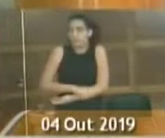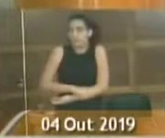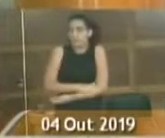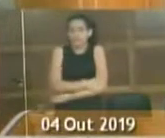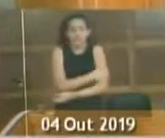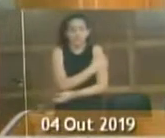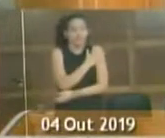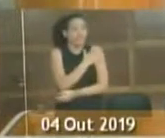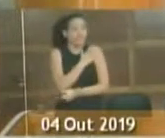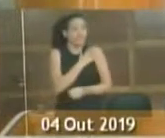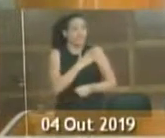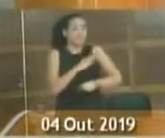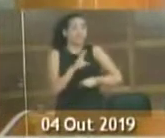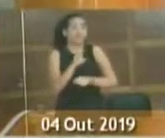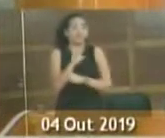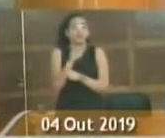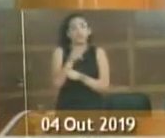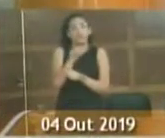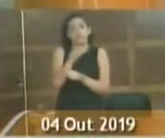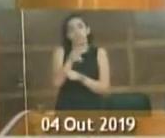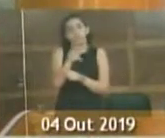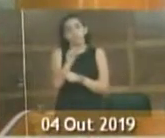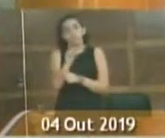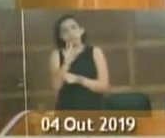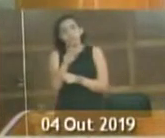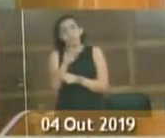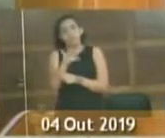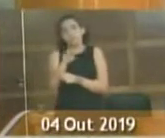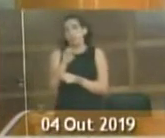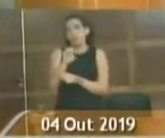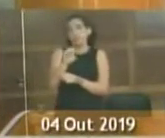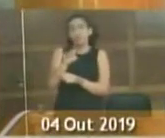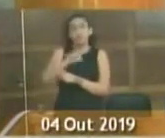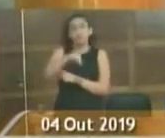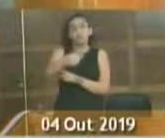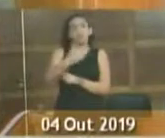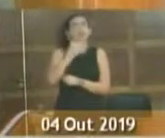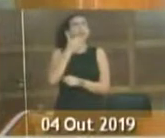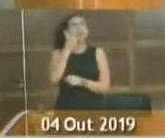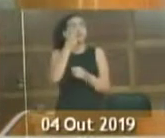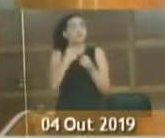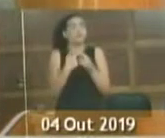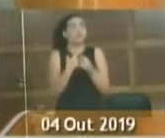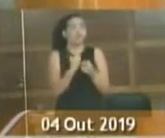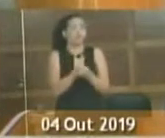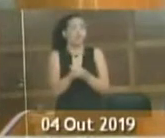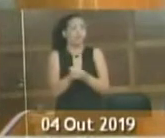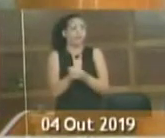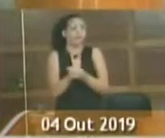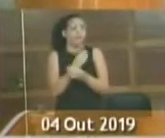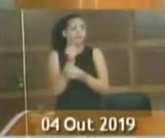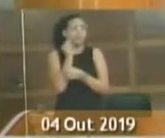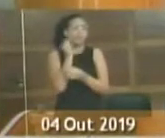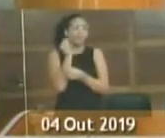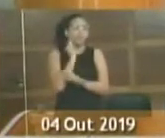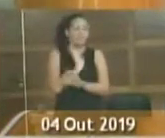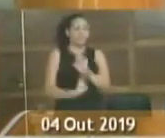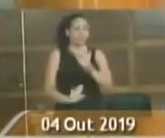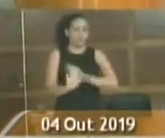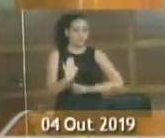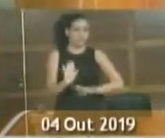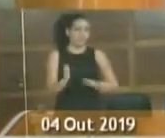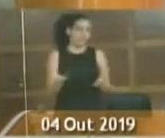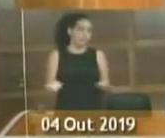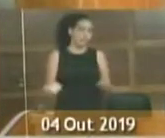com essa esporotricose. Depois ele deu uma melhorada, porque um amigo nosso estava tentando tratar, ali na rua mesmo, porque,